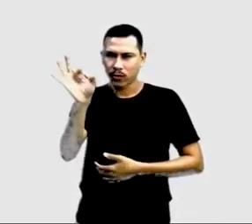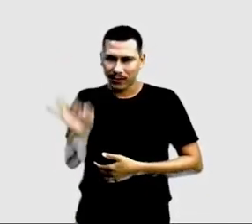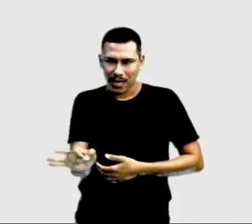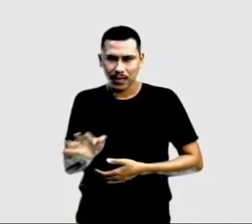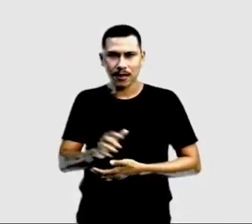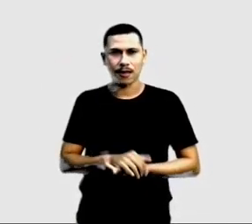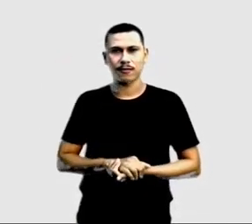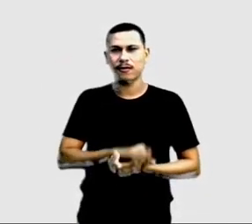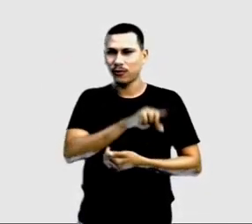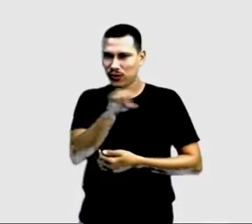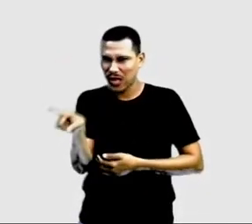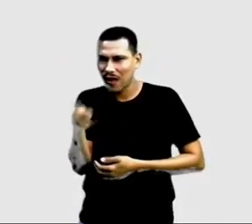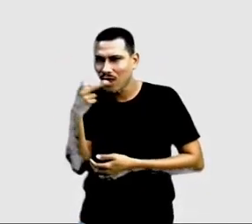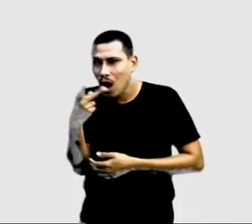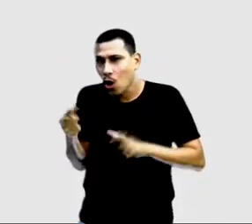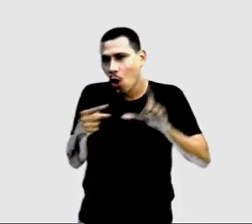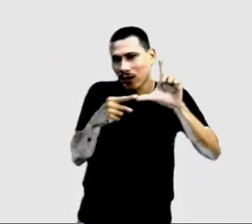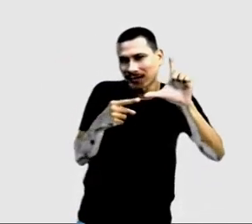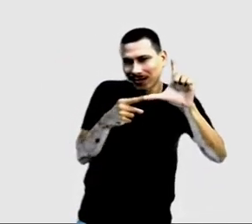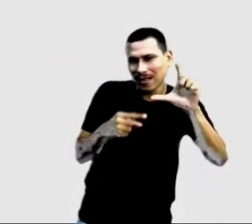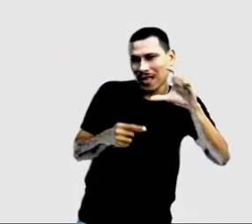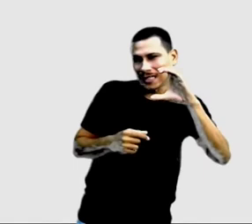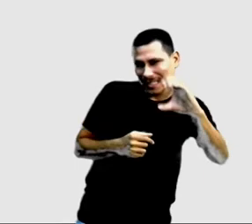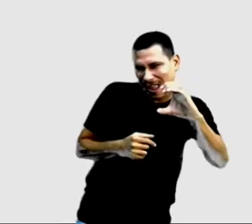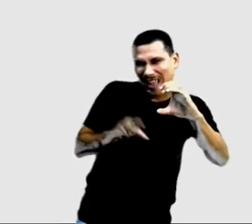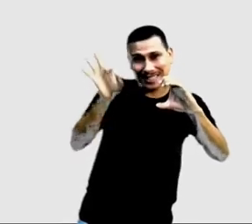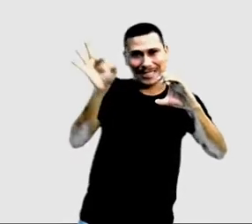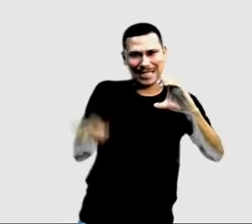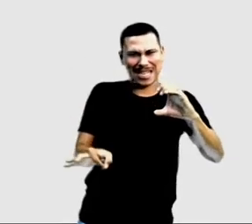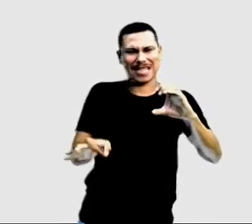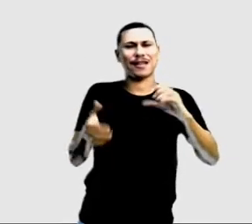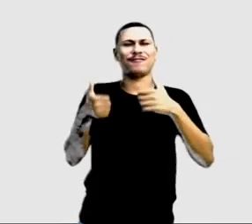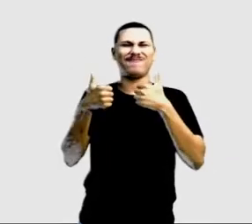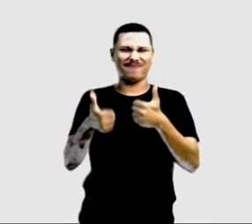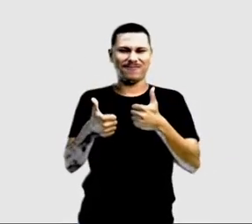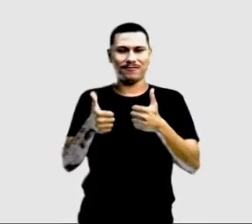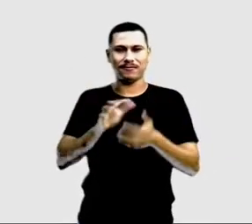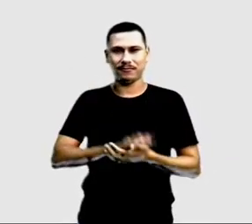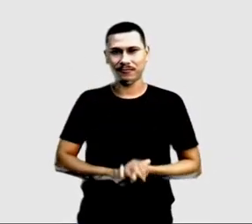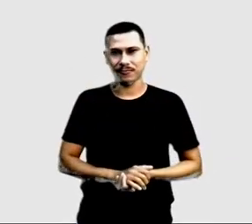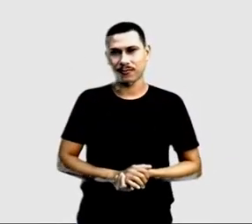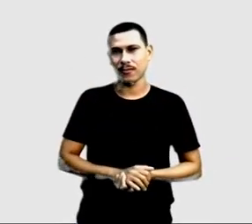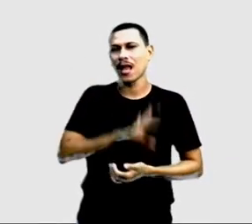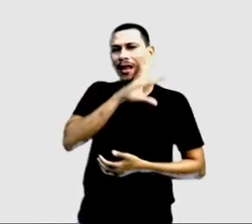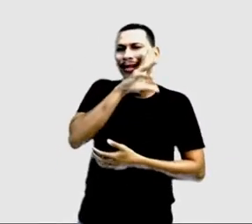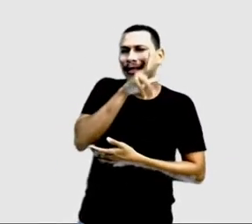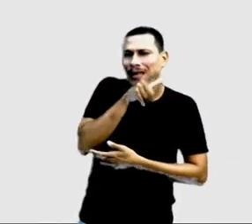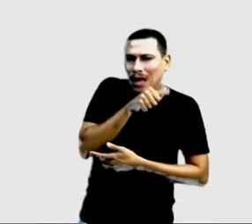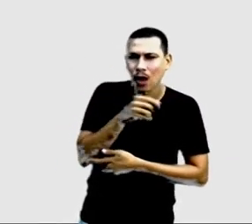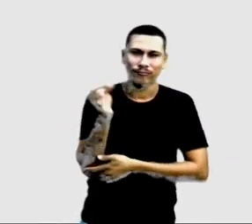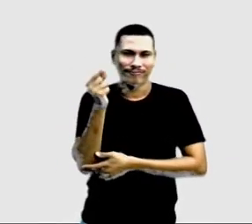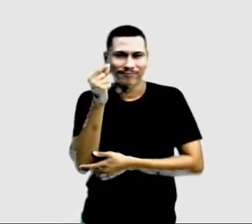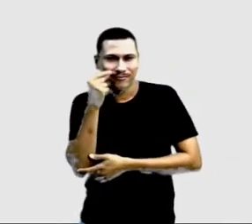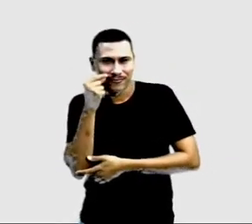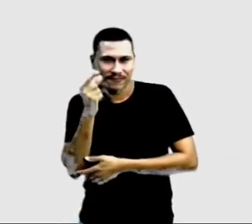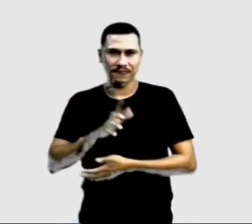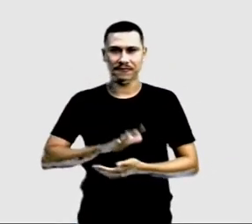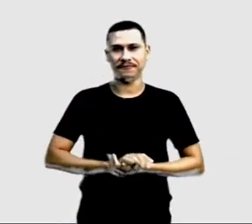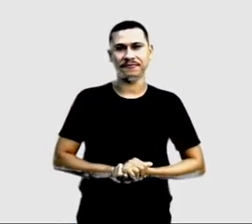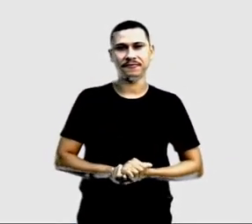Quem falou a alternativa C acertou, o leão e o rato.